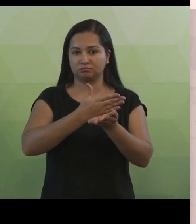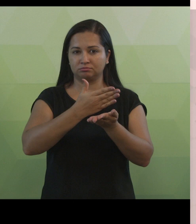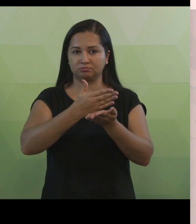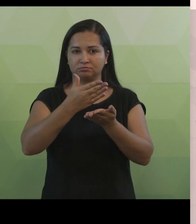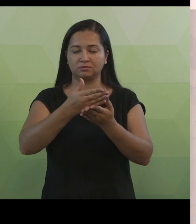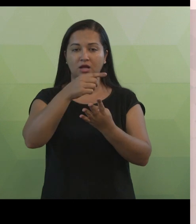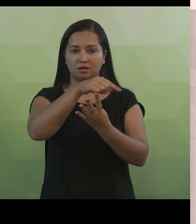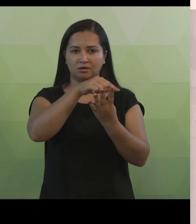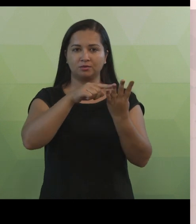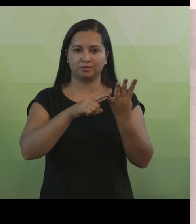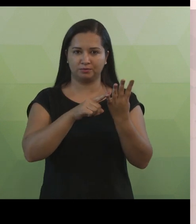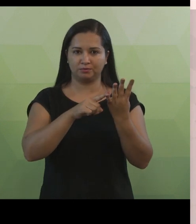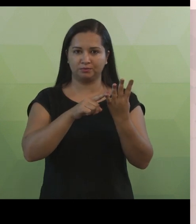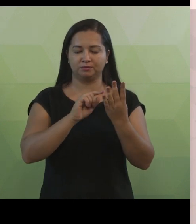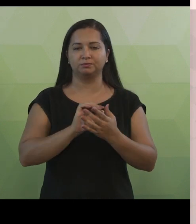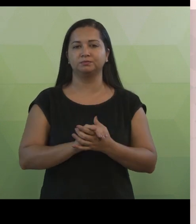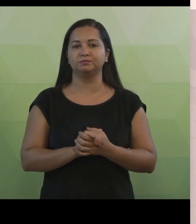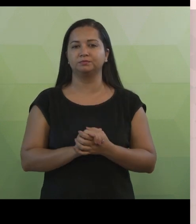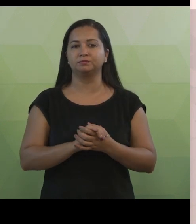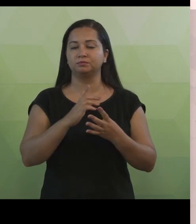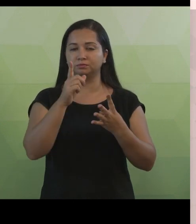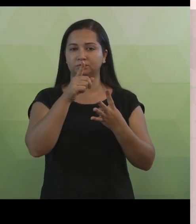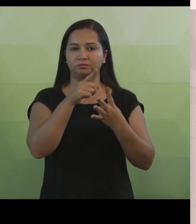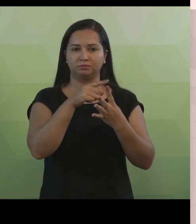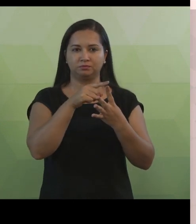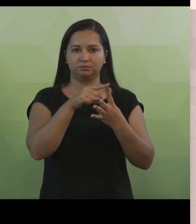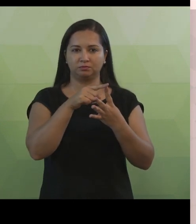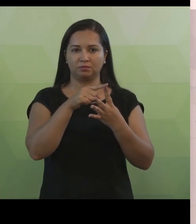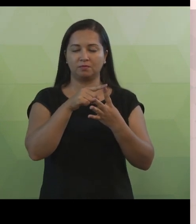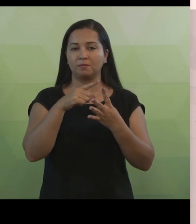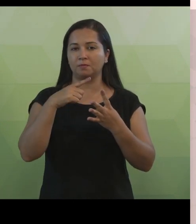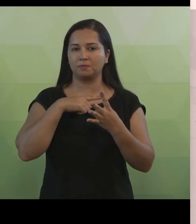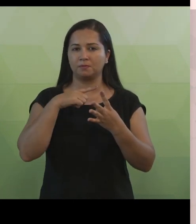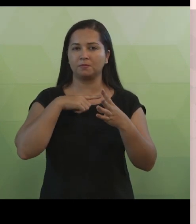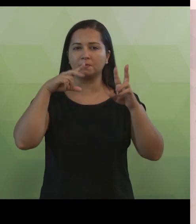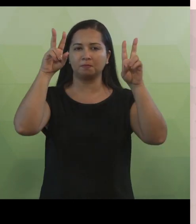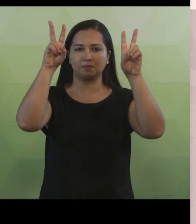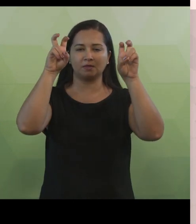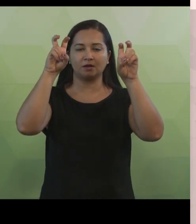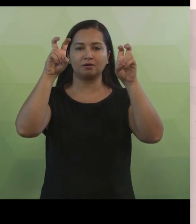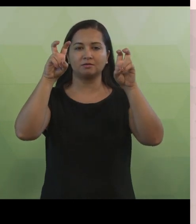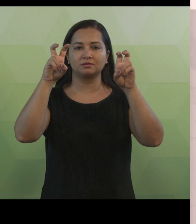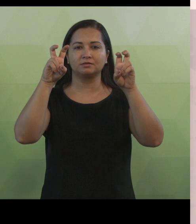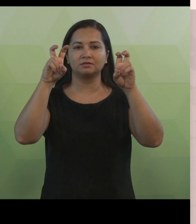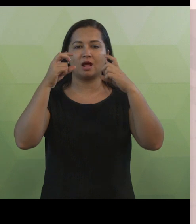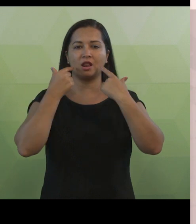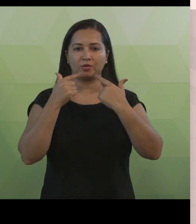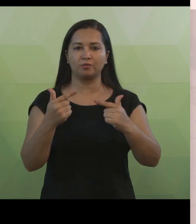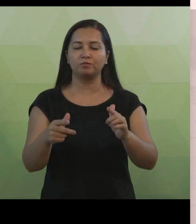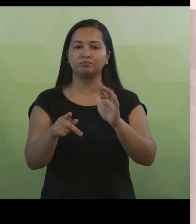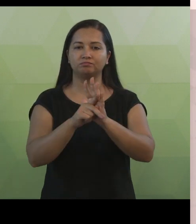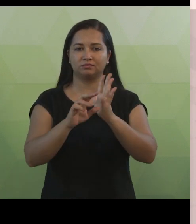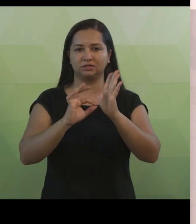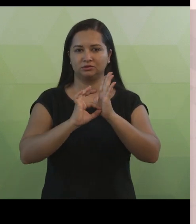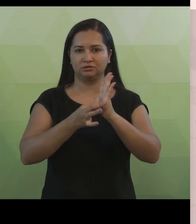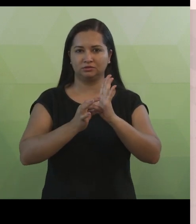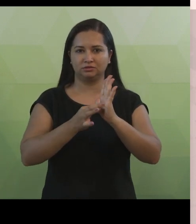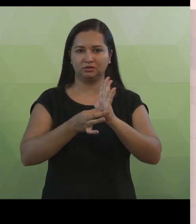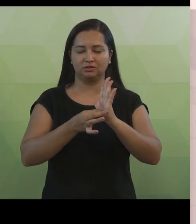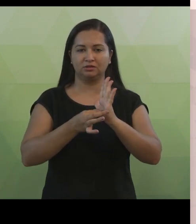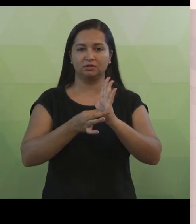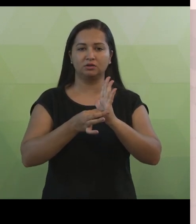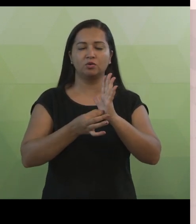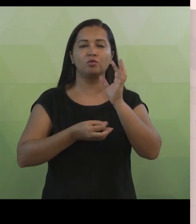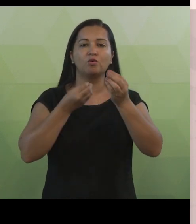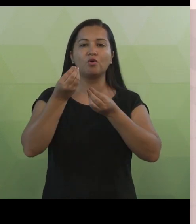aulas. São as seguintes. Na aula 1, falaremos dos fundamentos da linguagem Java. Veremos o que é preciso